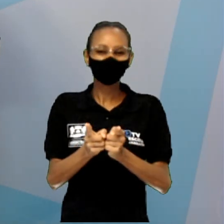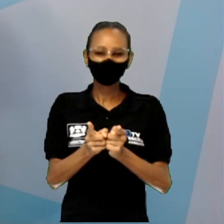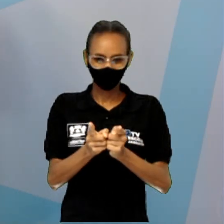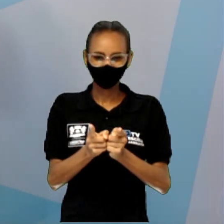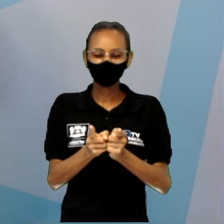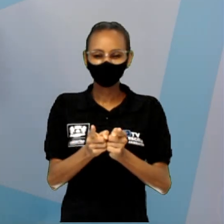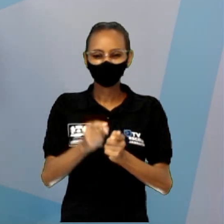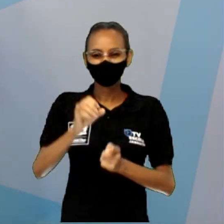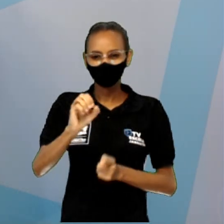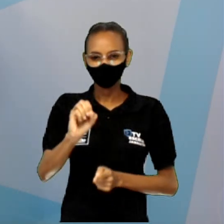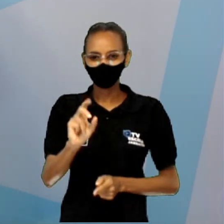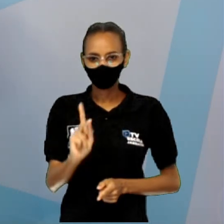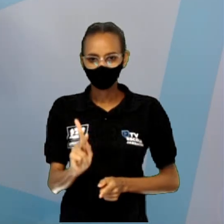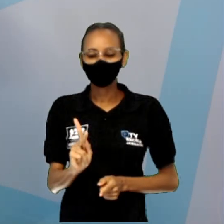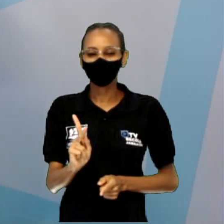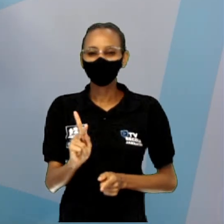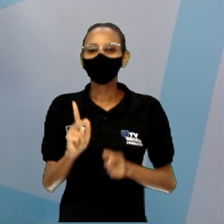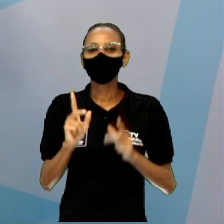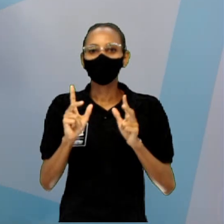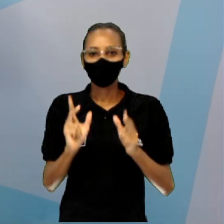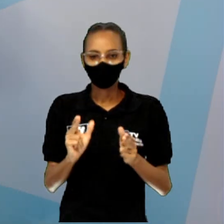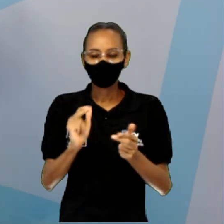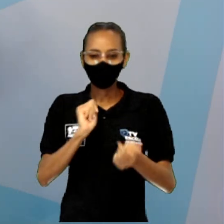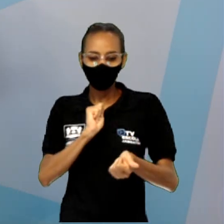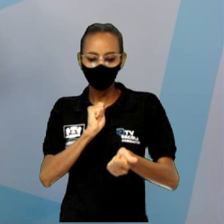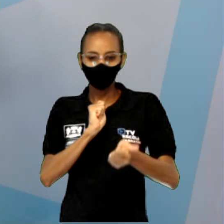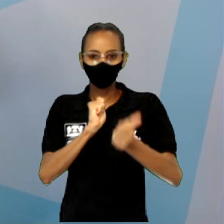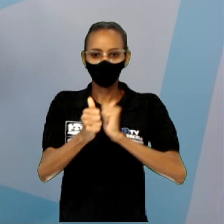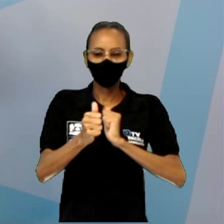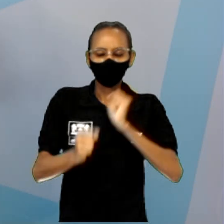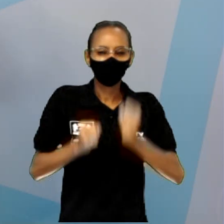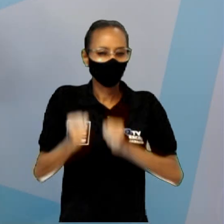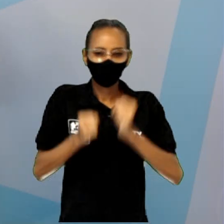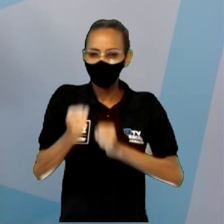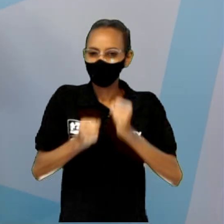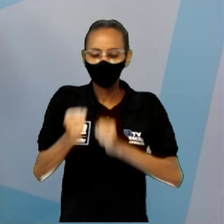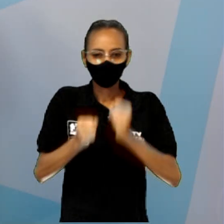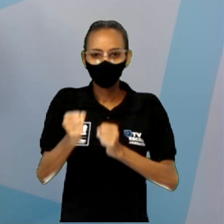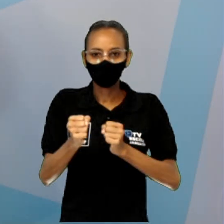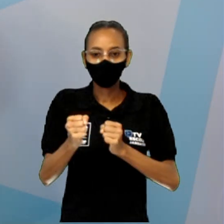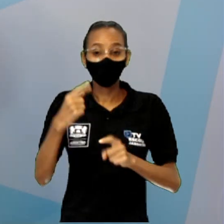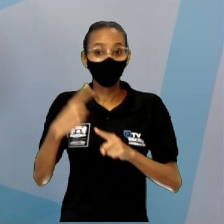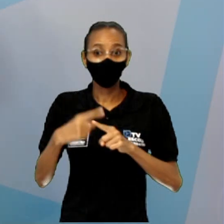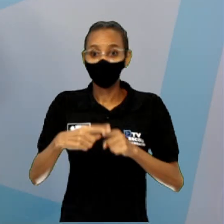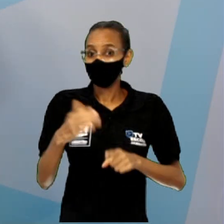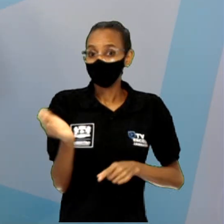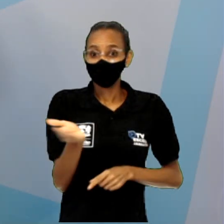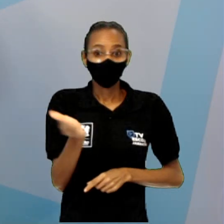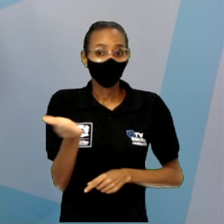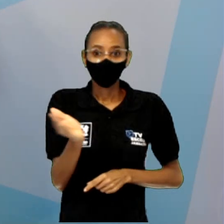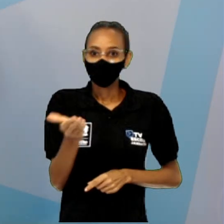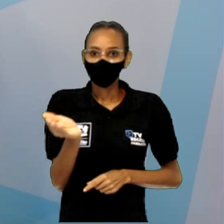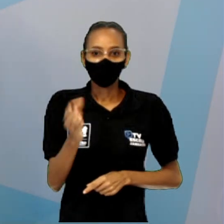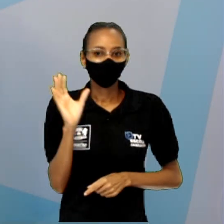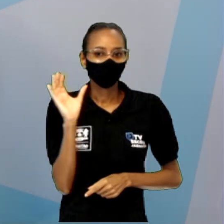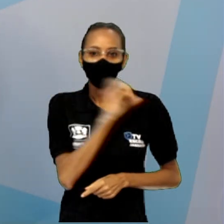que a gente chama no atletismo os tiros de corrida, ok? Porque a velocidade é